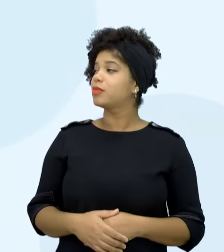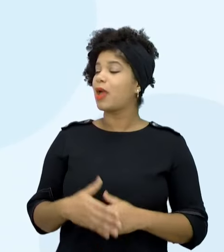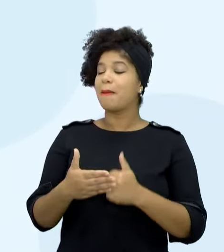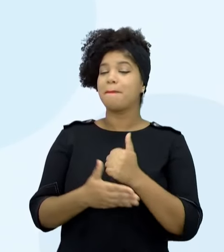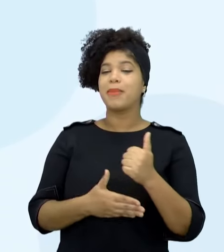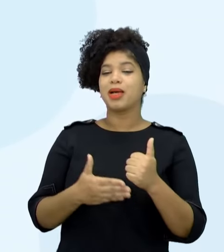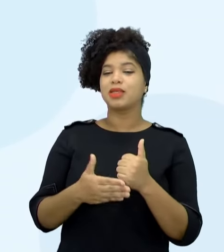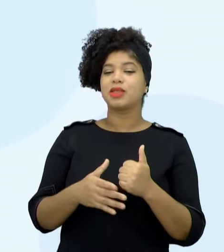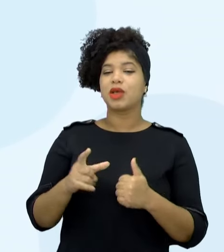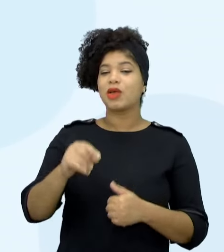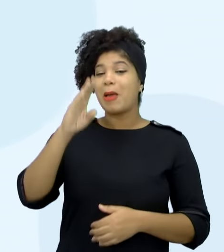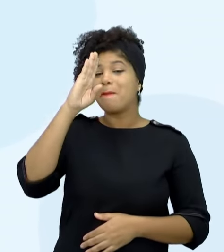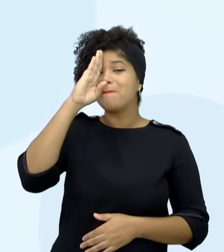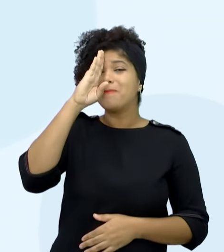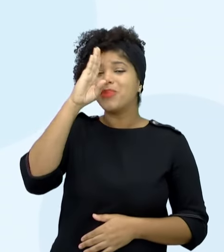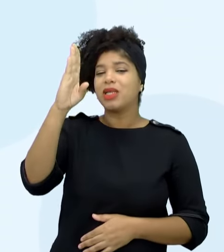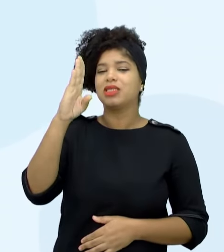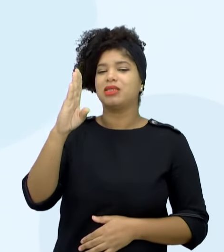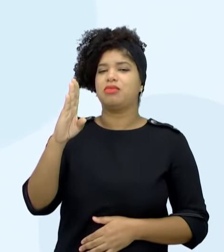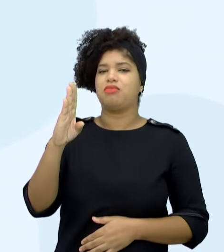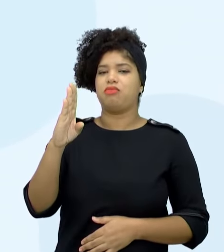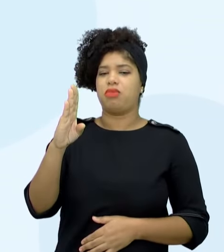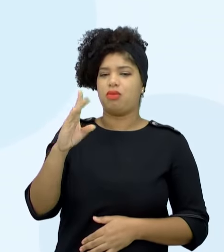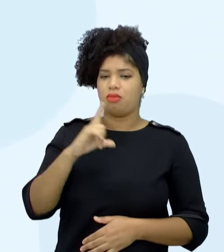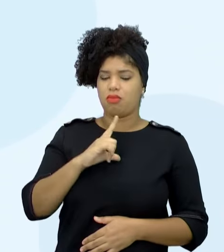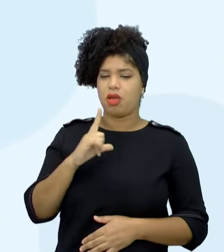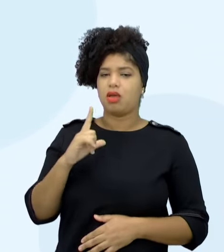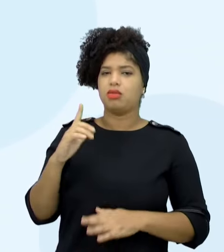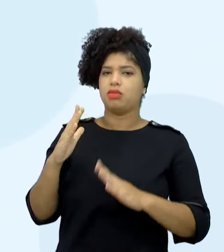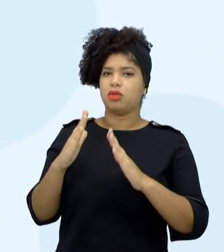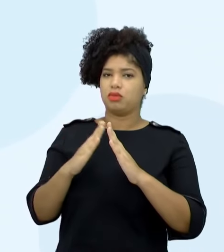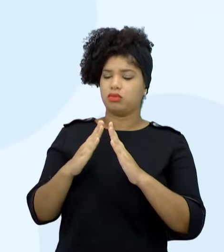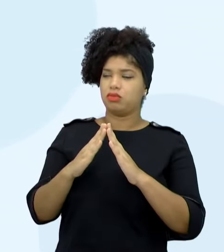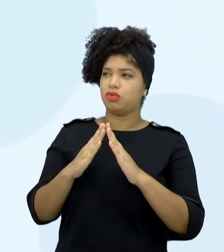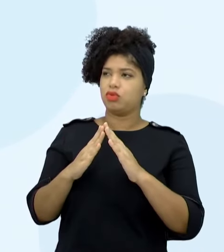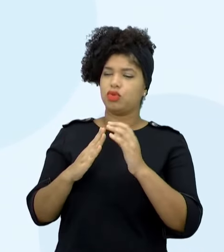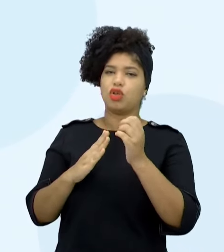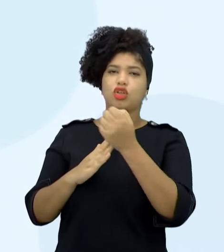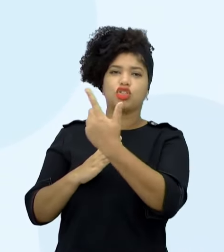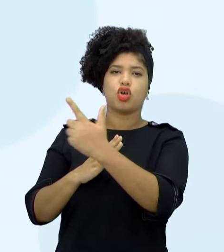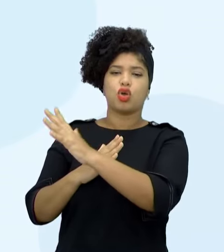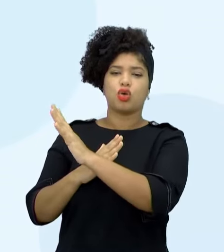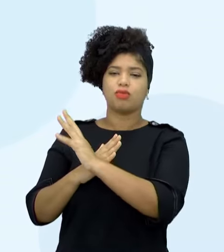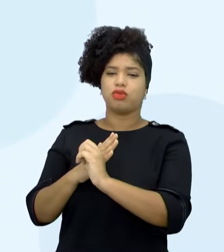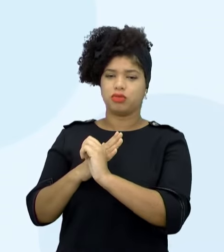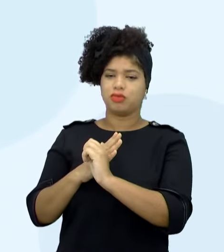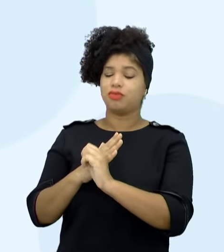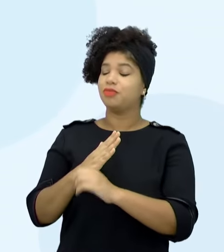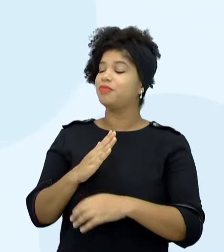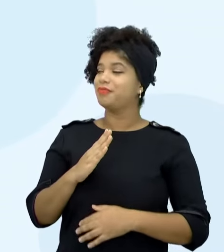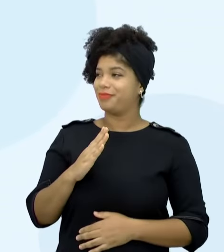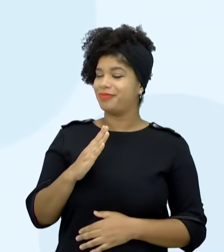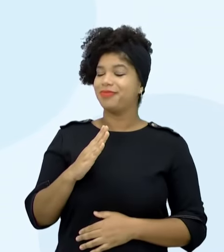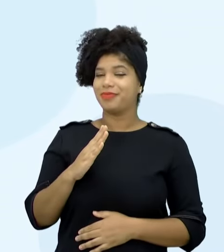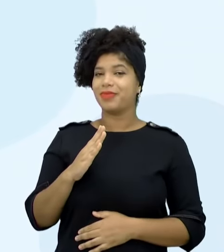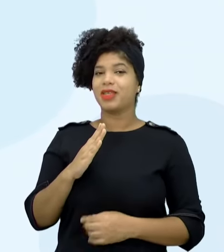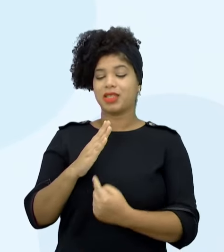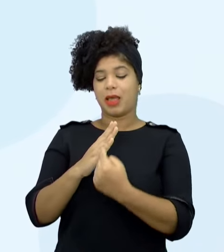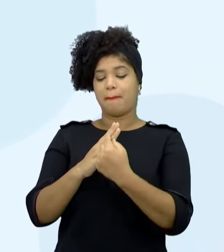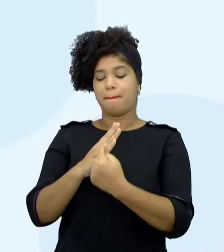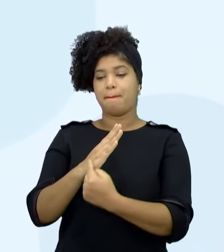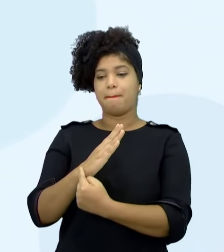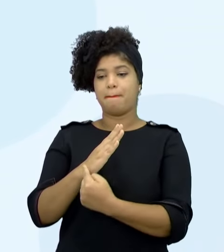o sinônimo, né, para nós, em física, de luz, a gente chama então essa placa